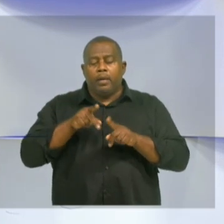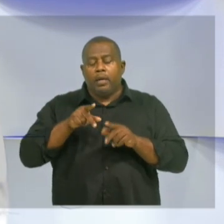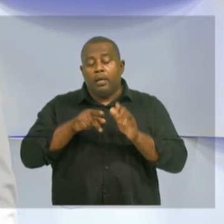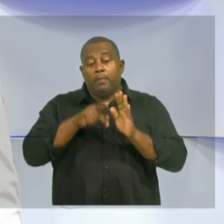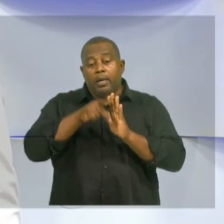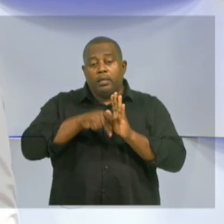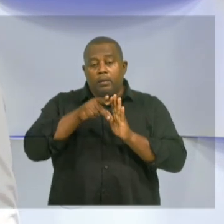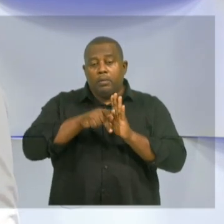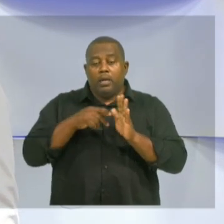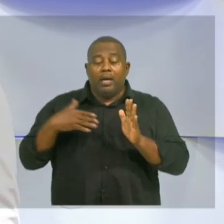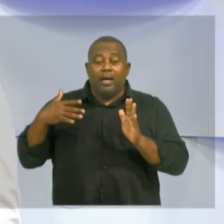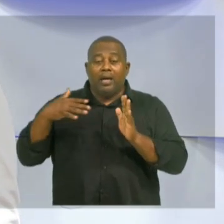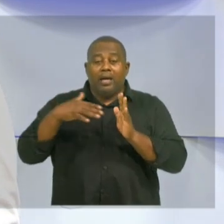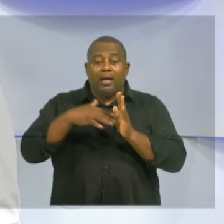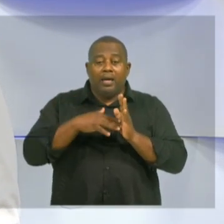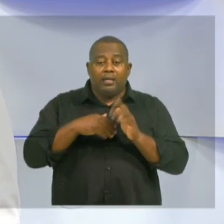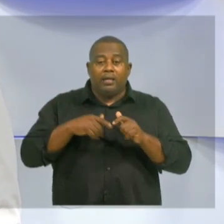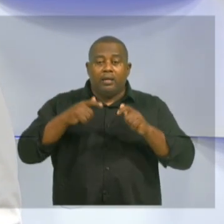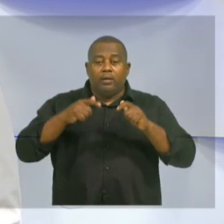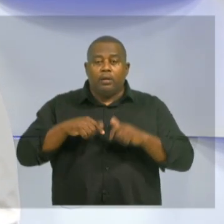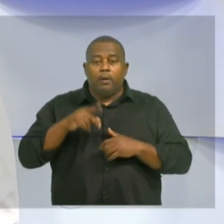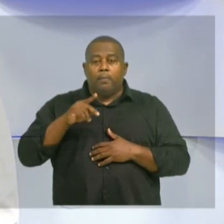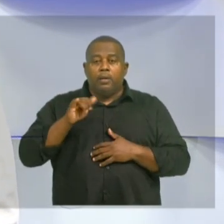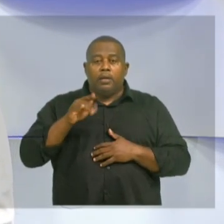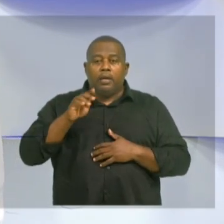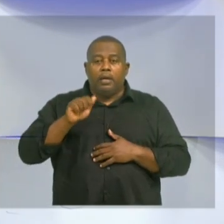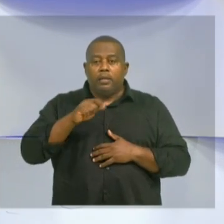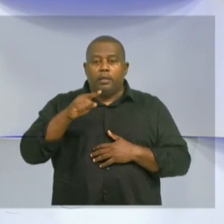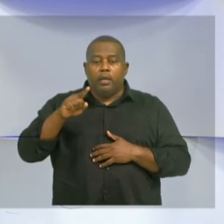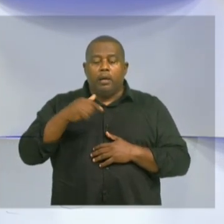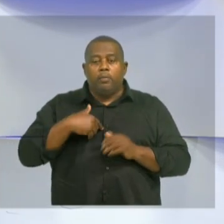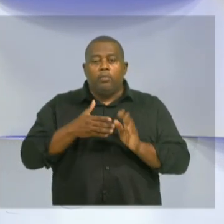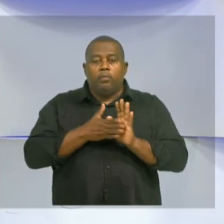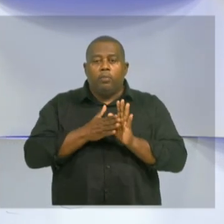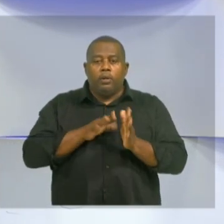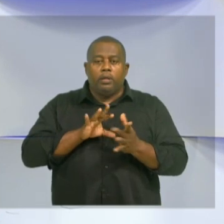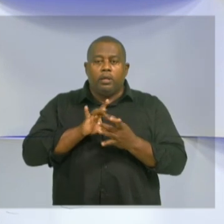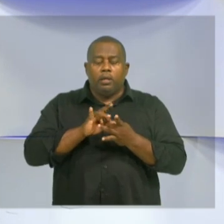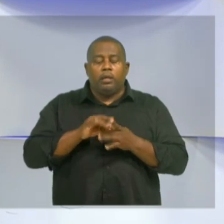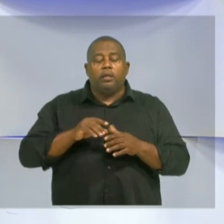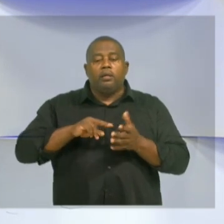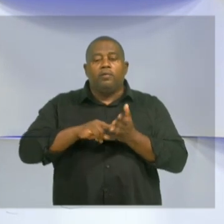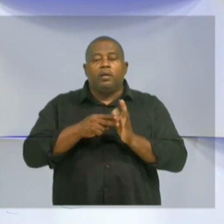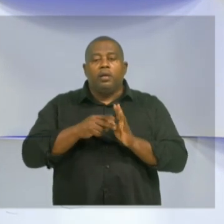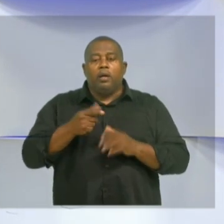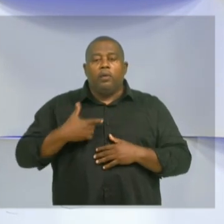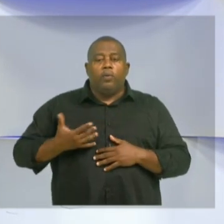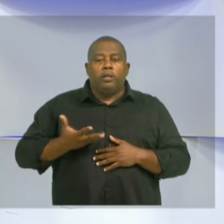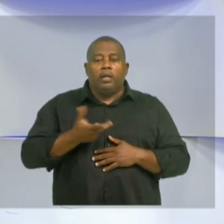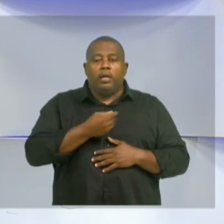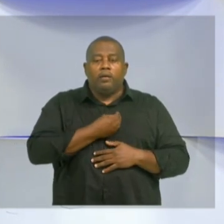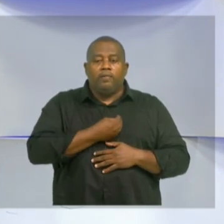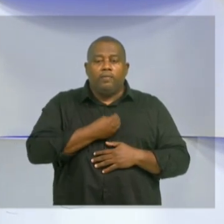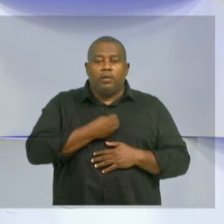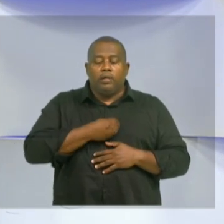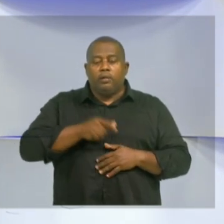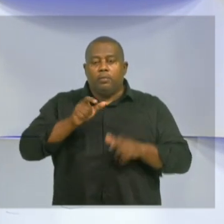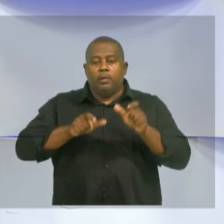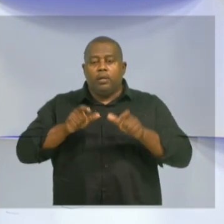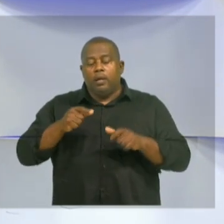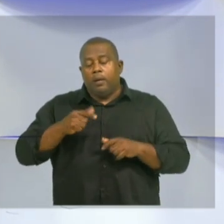Piatã porque essa é uma proposta de integração que tem a ver com a qualidade de vida das pessoas as pessoas merecem ter